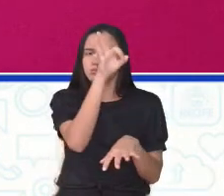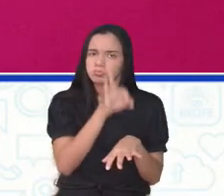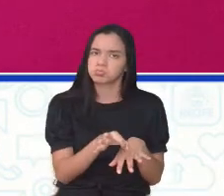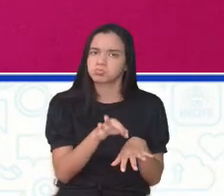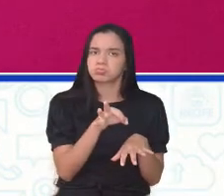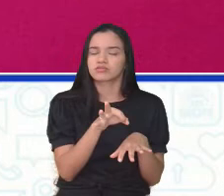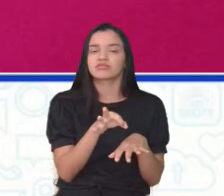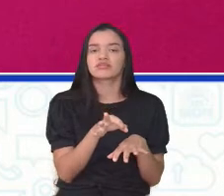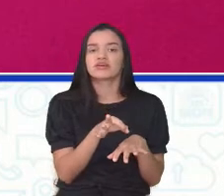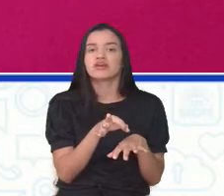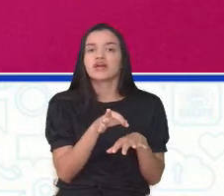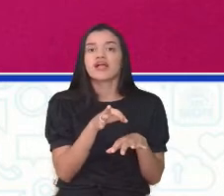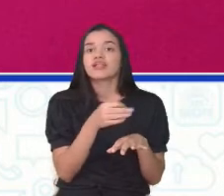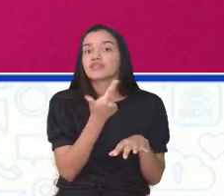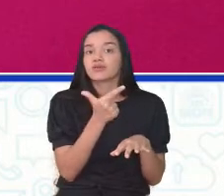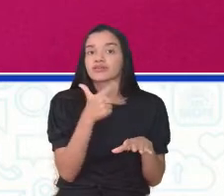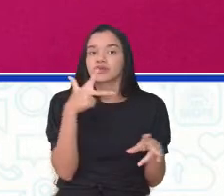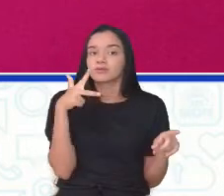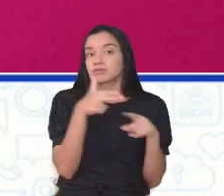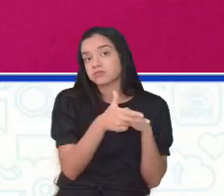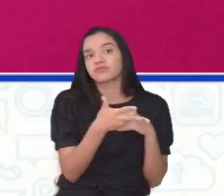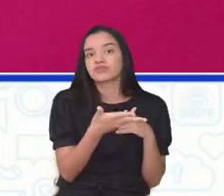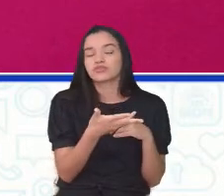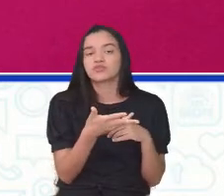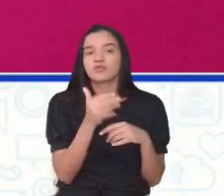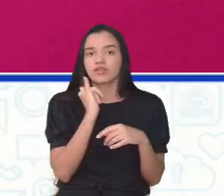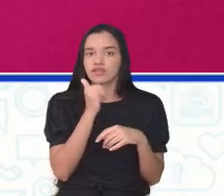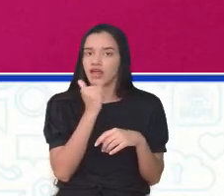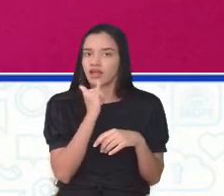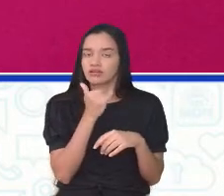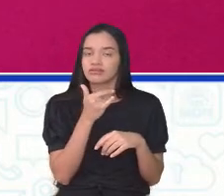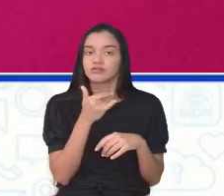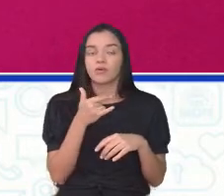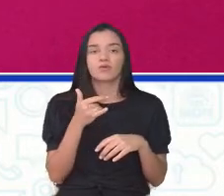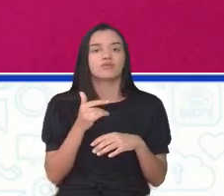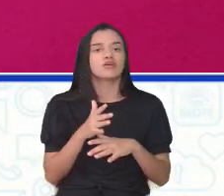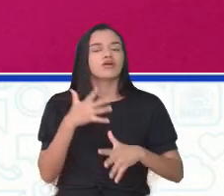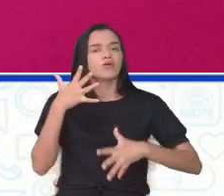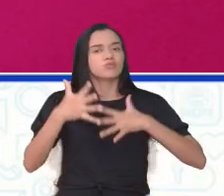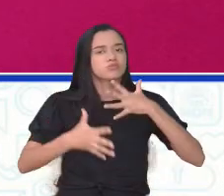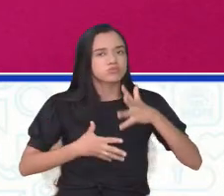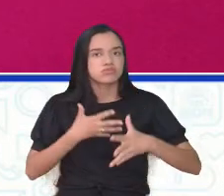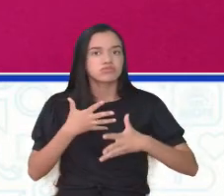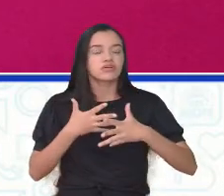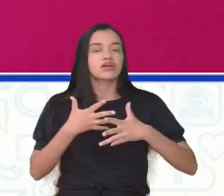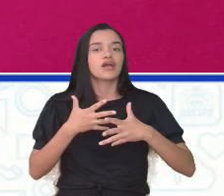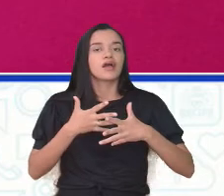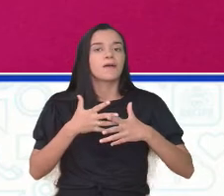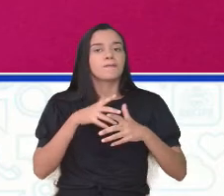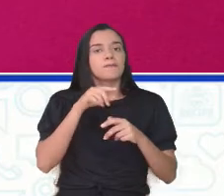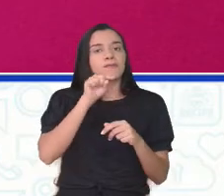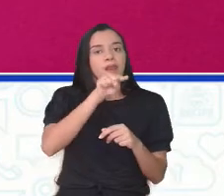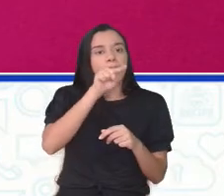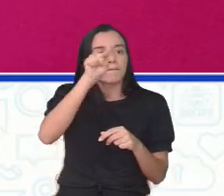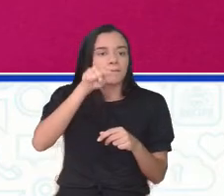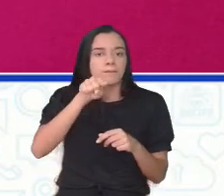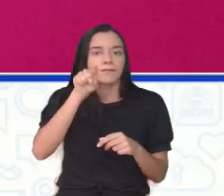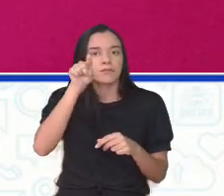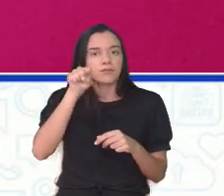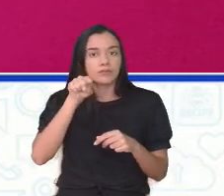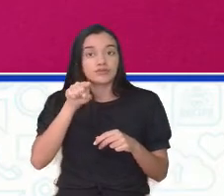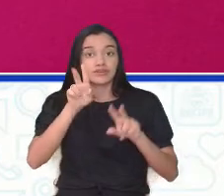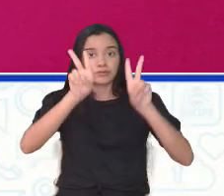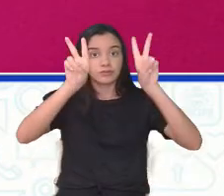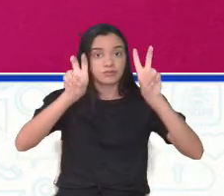a interferência do narrador. A fala da personagem sempre bem sinalizada pela pontuação. Os casos mais comuns utilizam